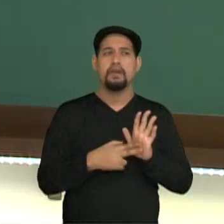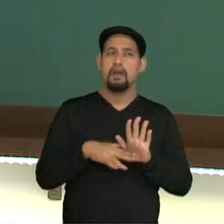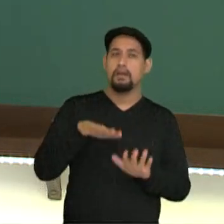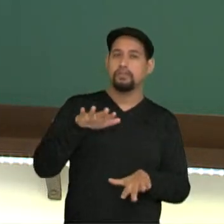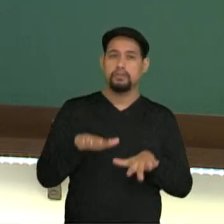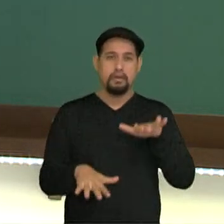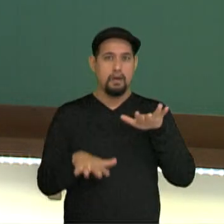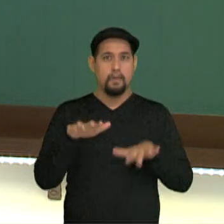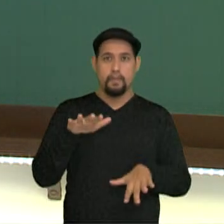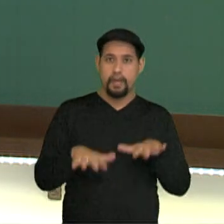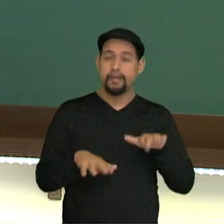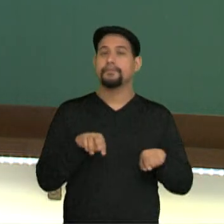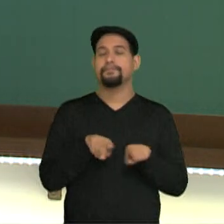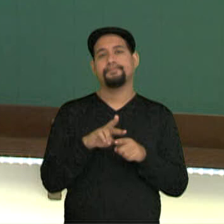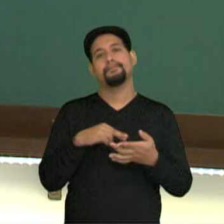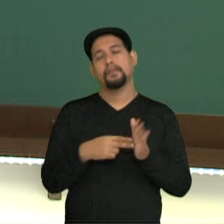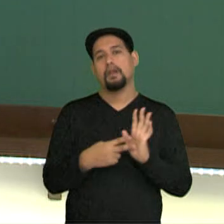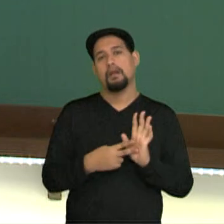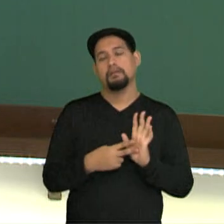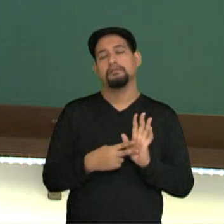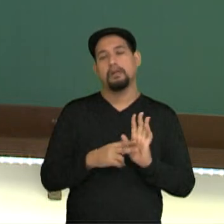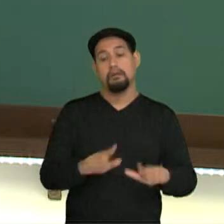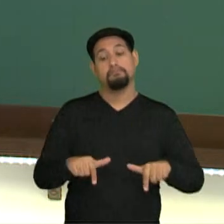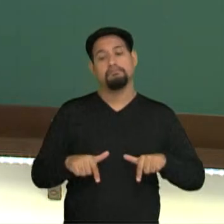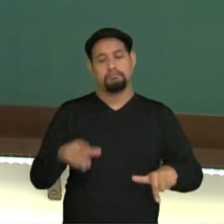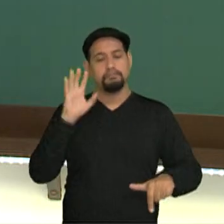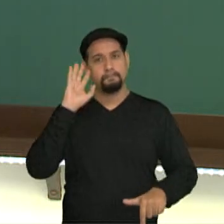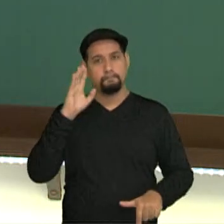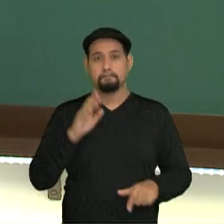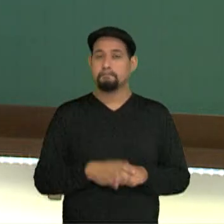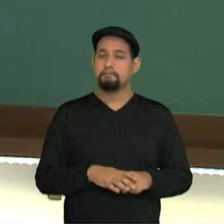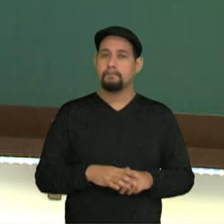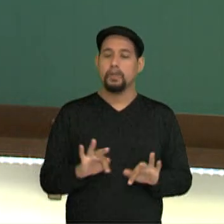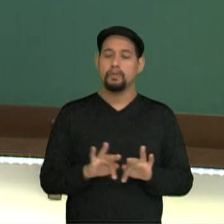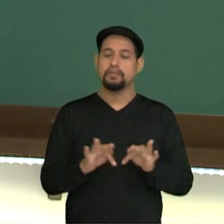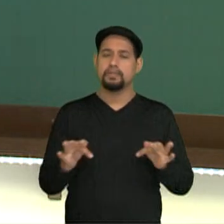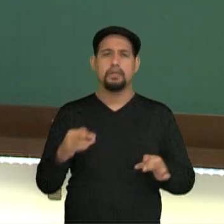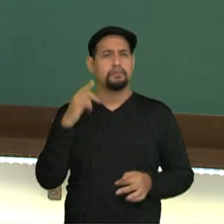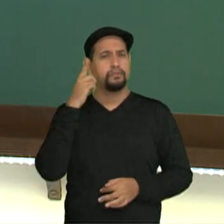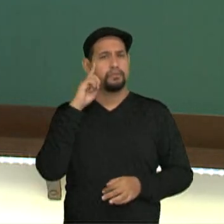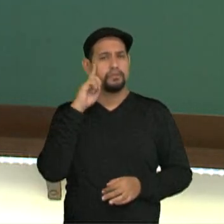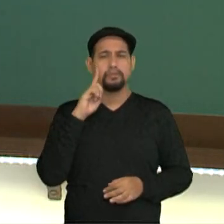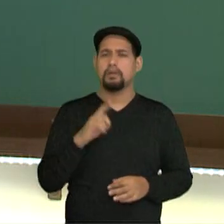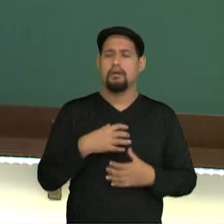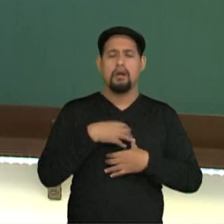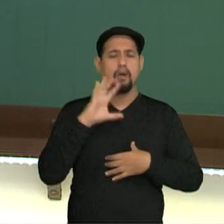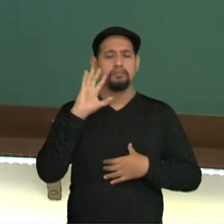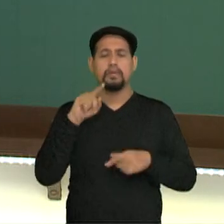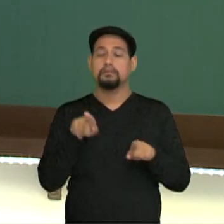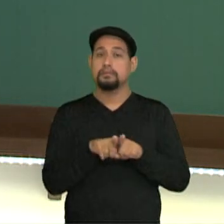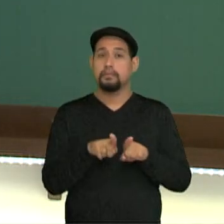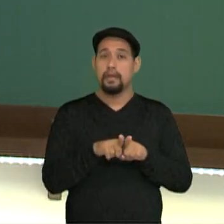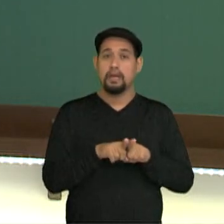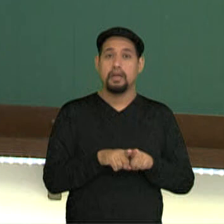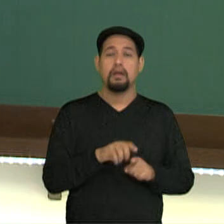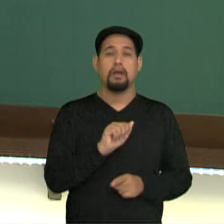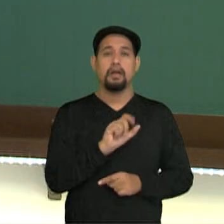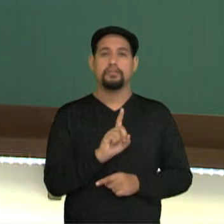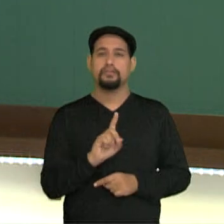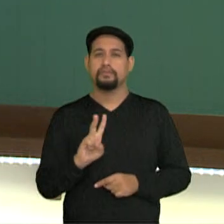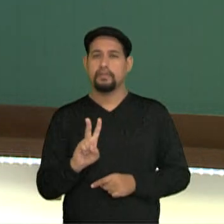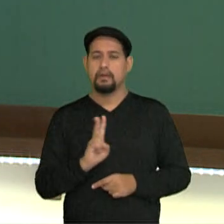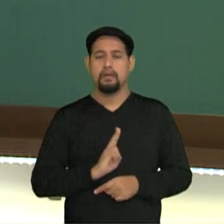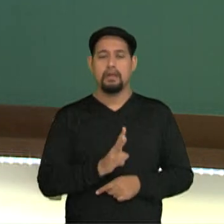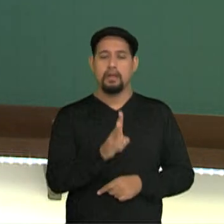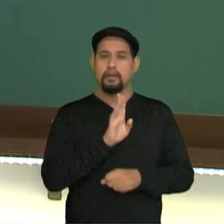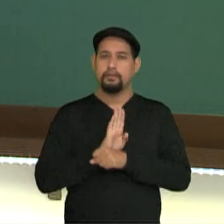presente contínuo, a ação acontece no momento da fala. No presente simples, é uma rotina, é um fato. Então, advérbios de frequência vão